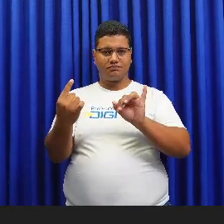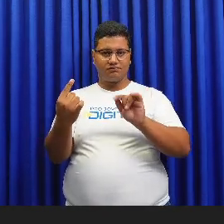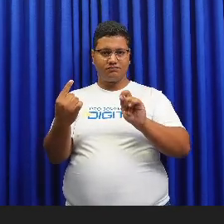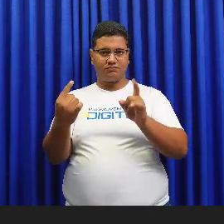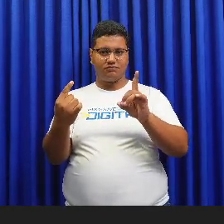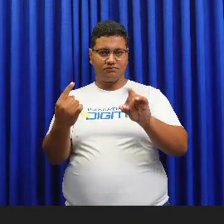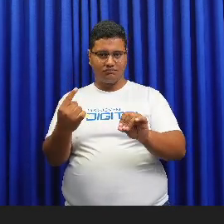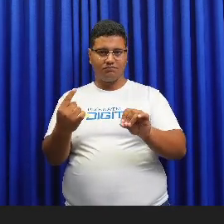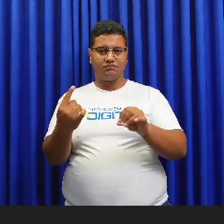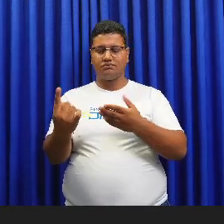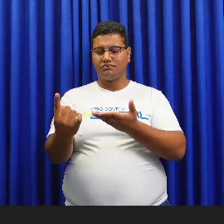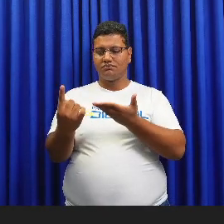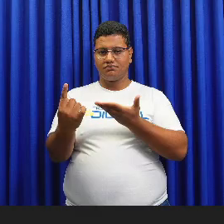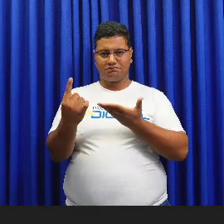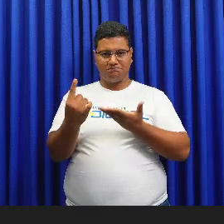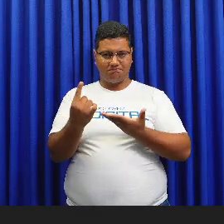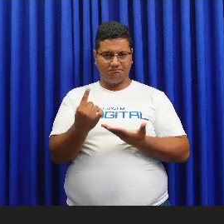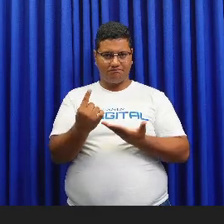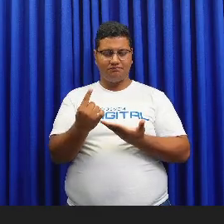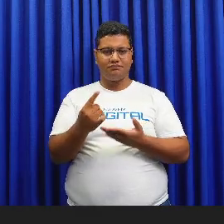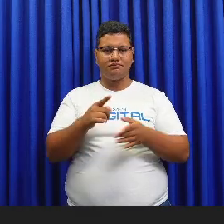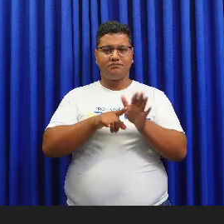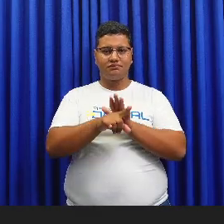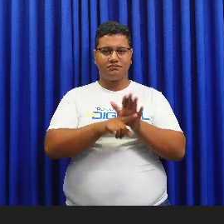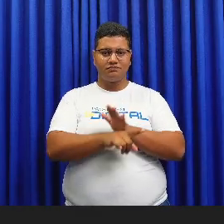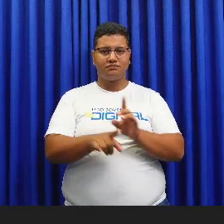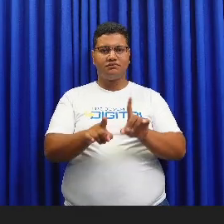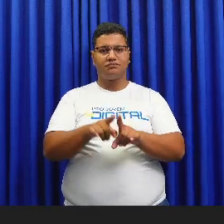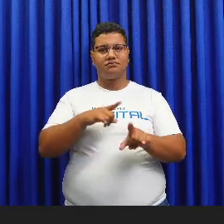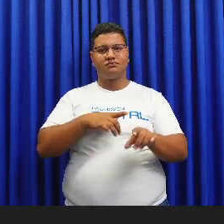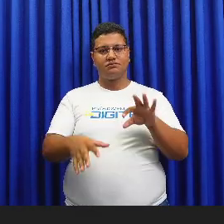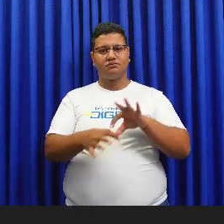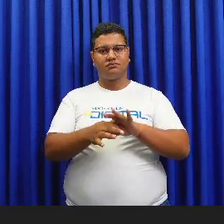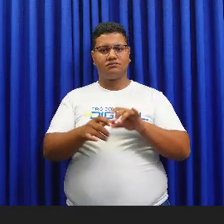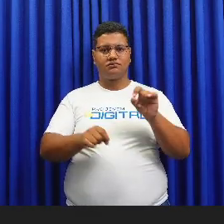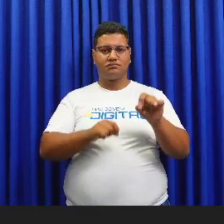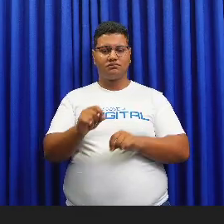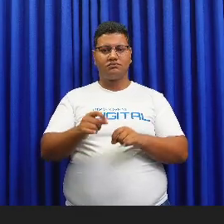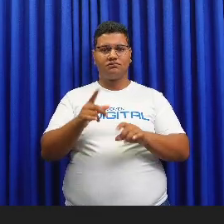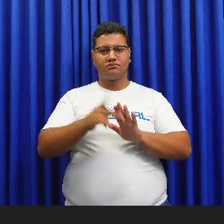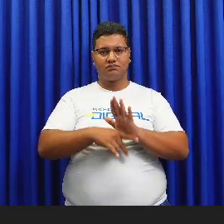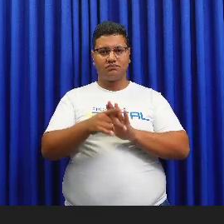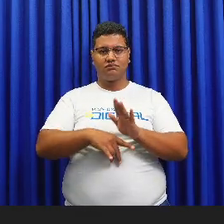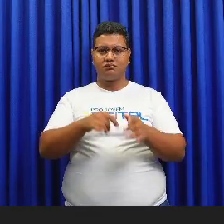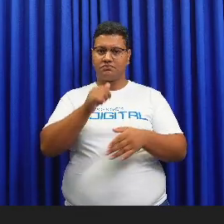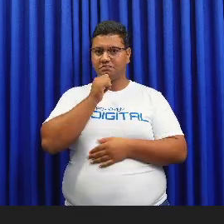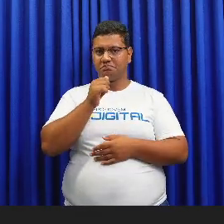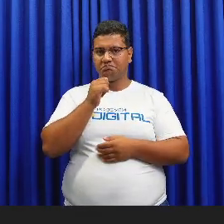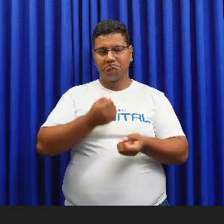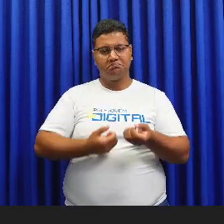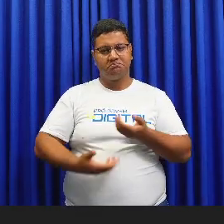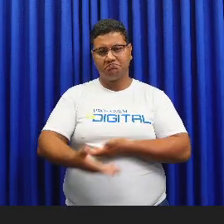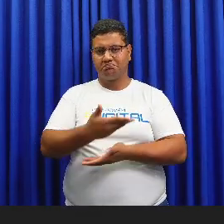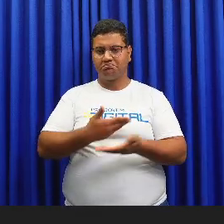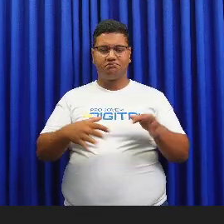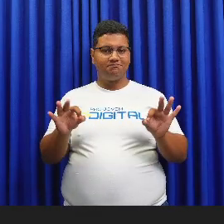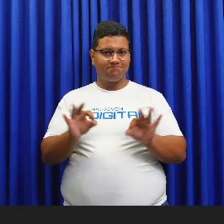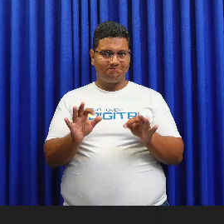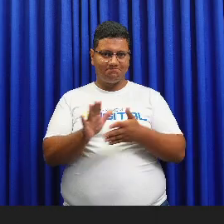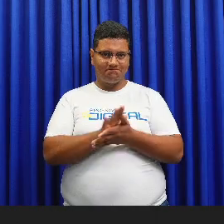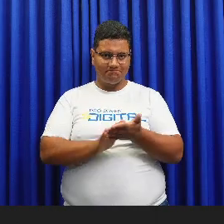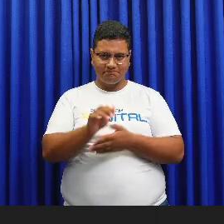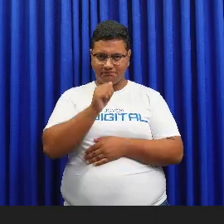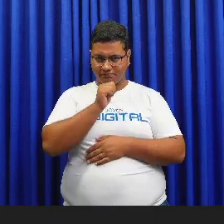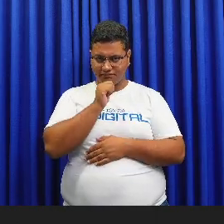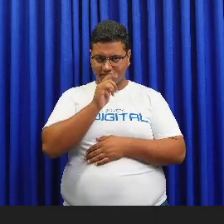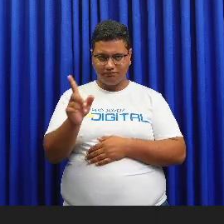Alterar membros. Vamos pesquisar membros. Aqui eu teria que ter anexado a ele. Como este é um projeto que eu ainda não compartilhei com alguém, não